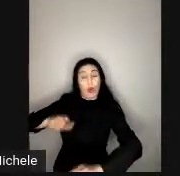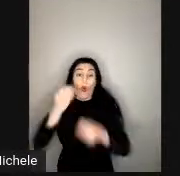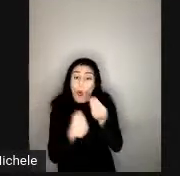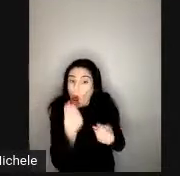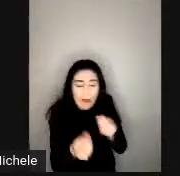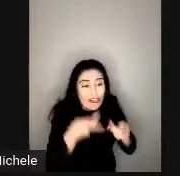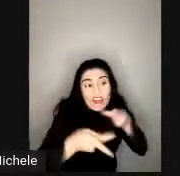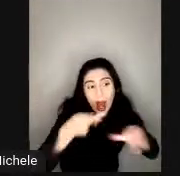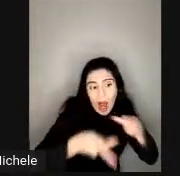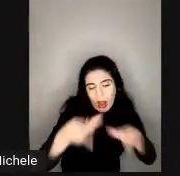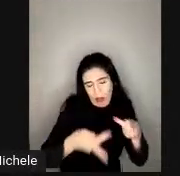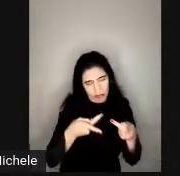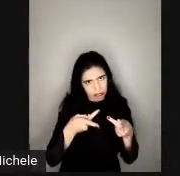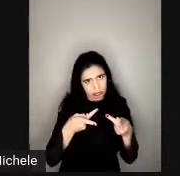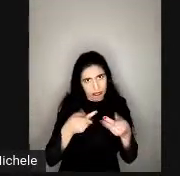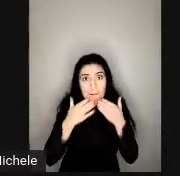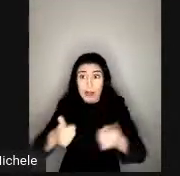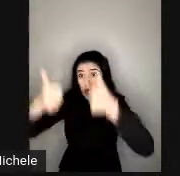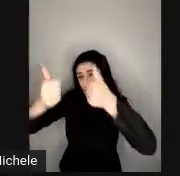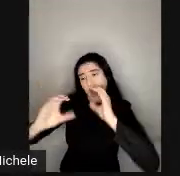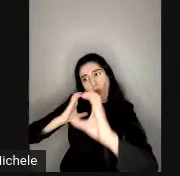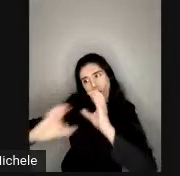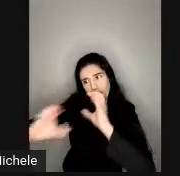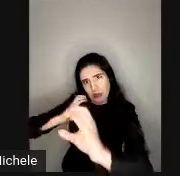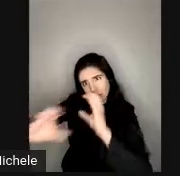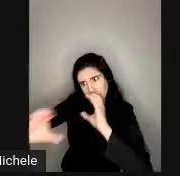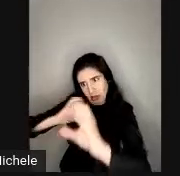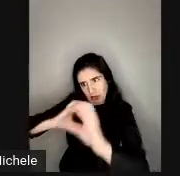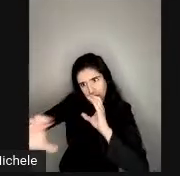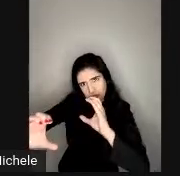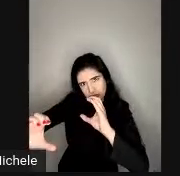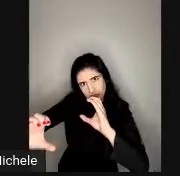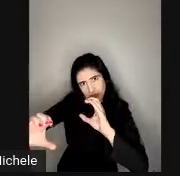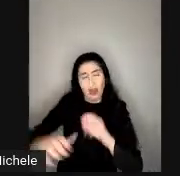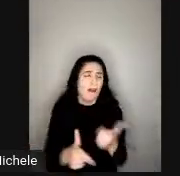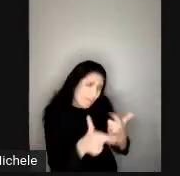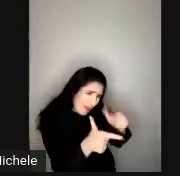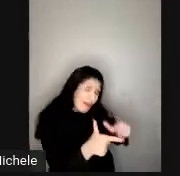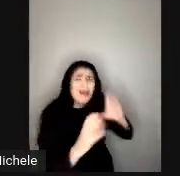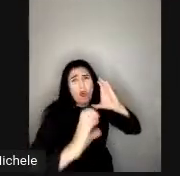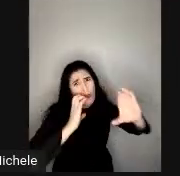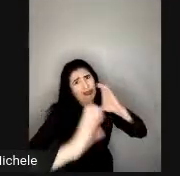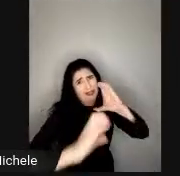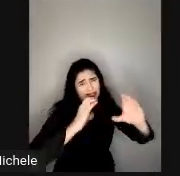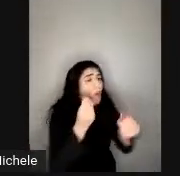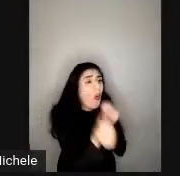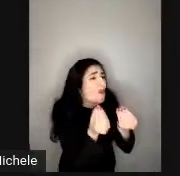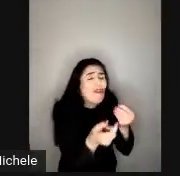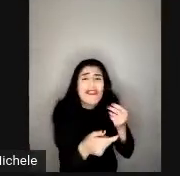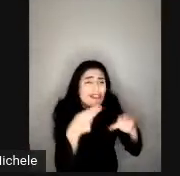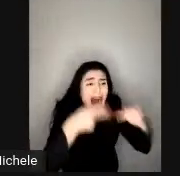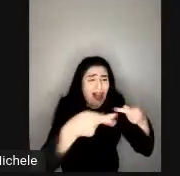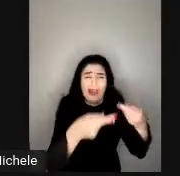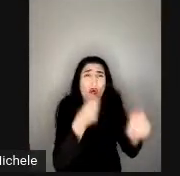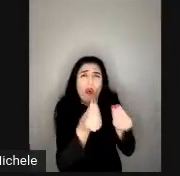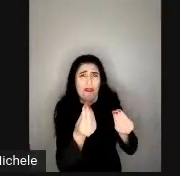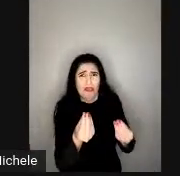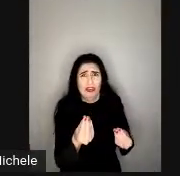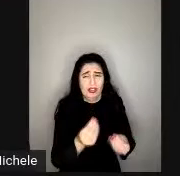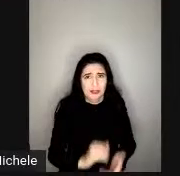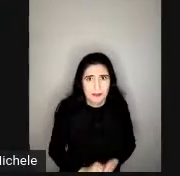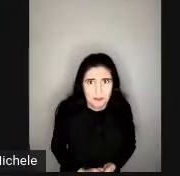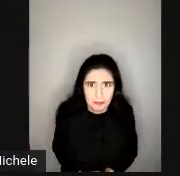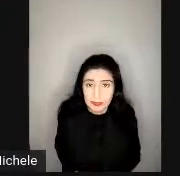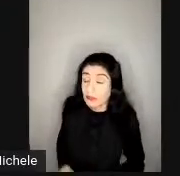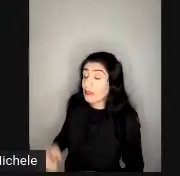melhorar a comunicação, porque às vezes o problema é comunicação mesmo, como se falou, é comunicação. É a comunicação do médico,